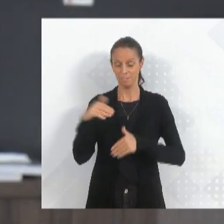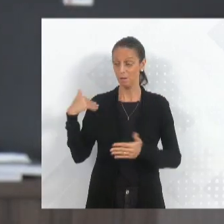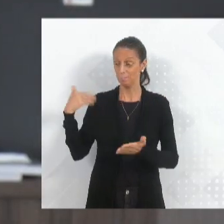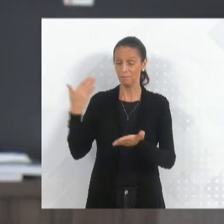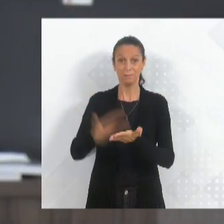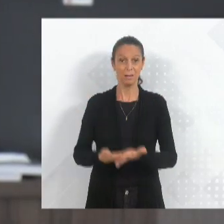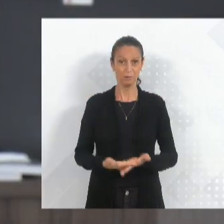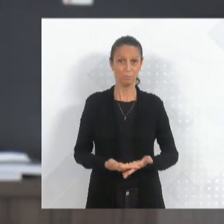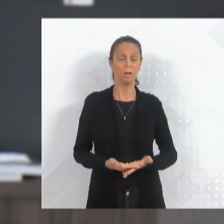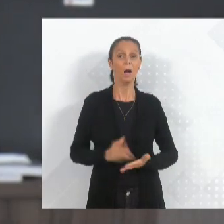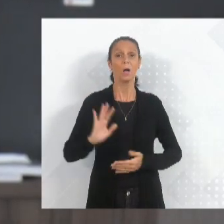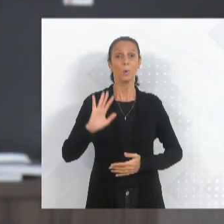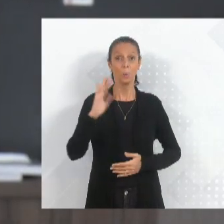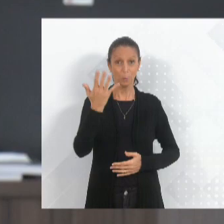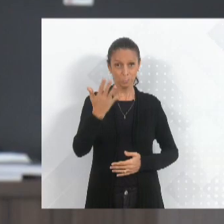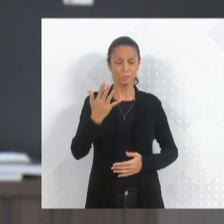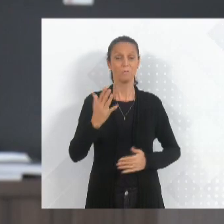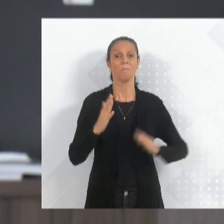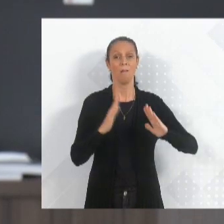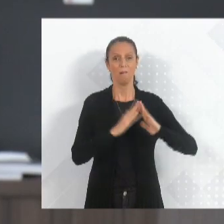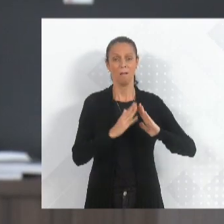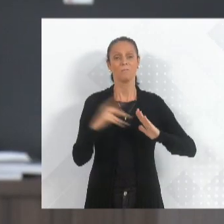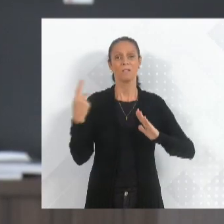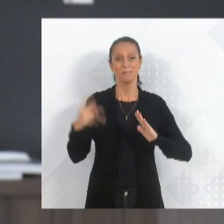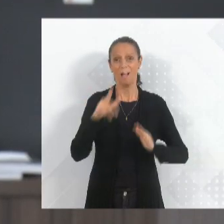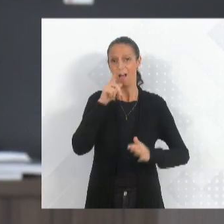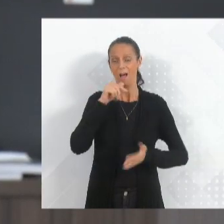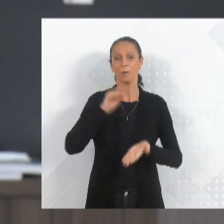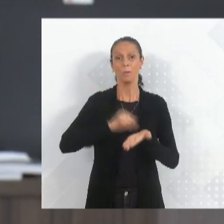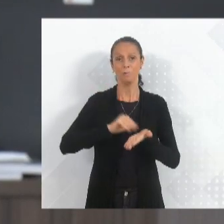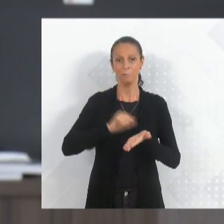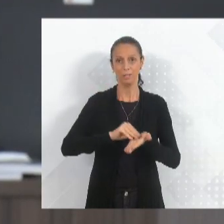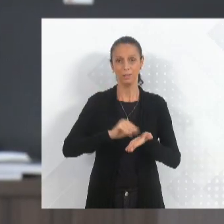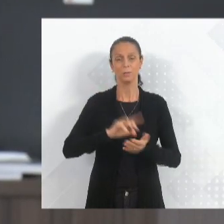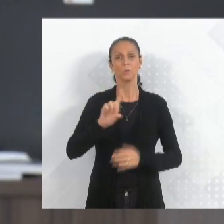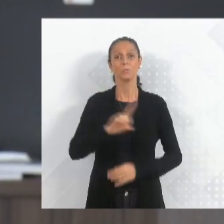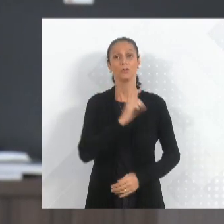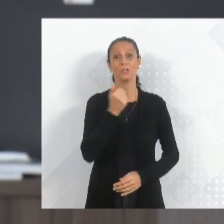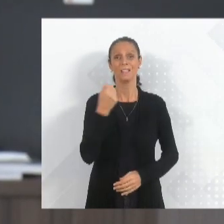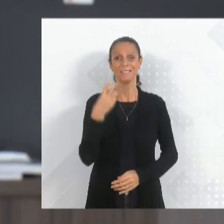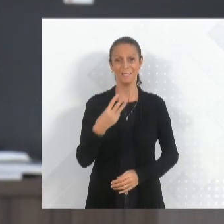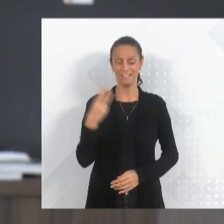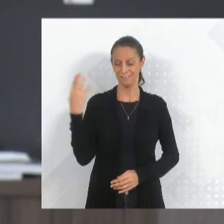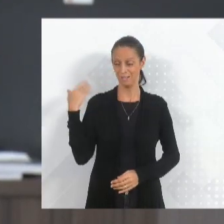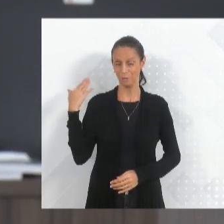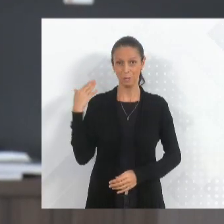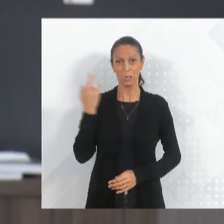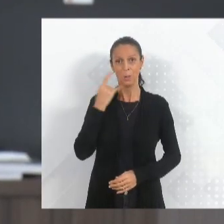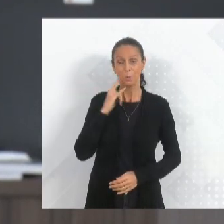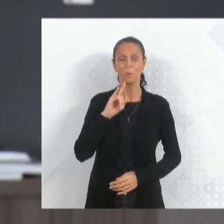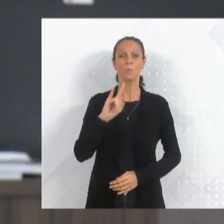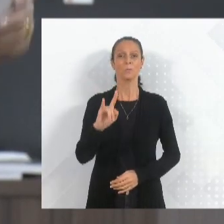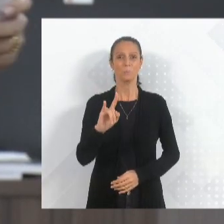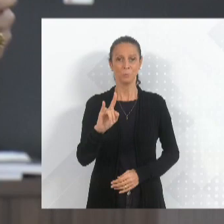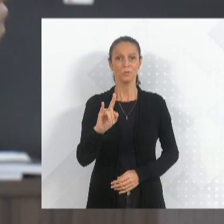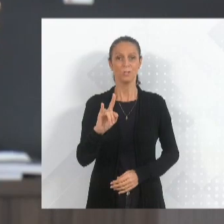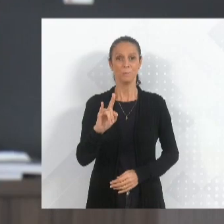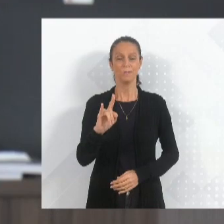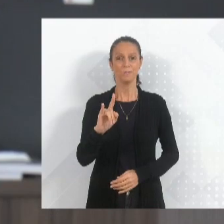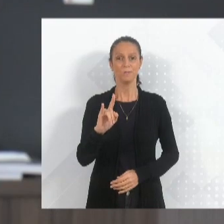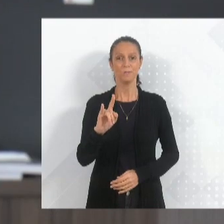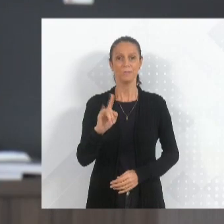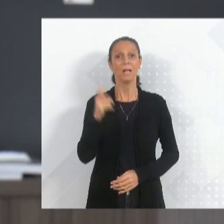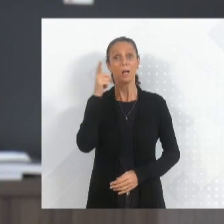tendo abastecimentos escalonados. Então, do dia 13... agora, foi o último dia que eles receberam